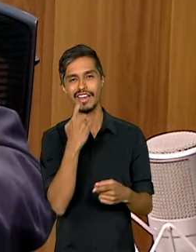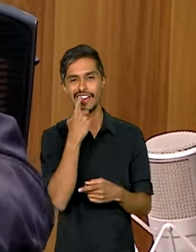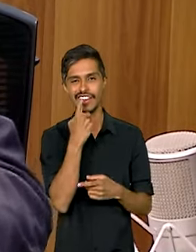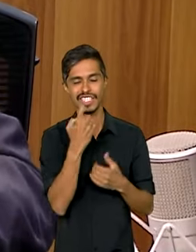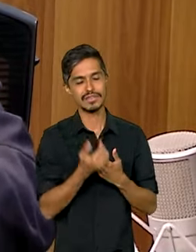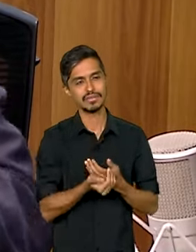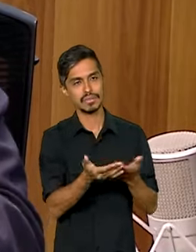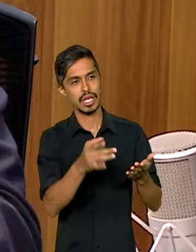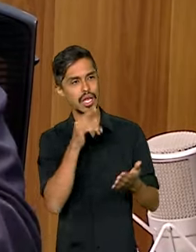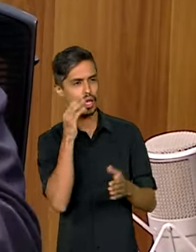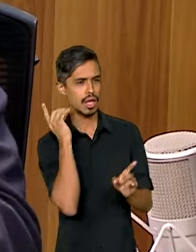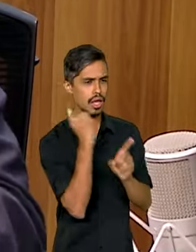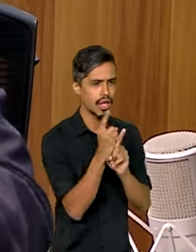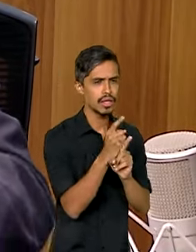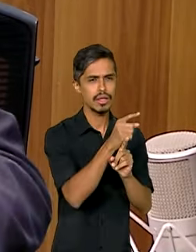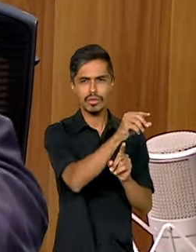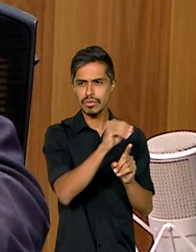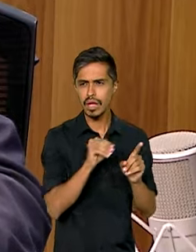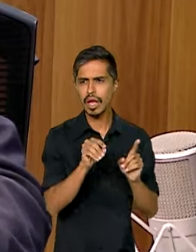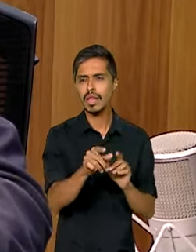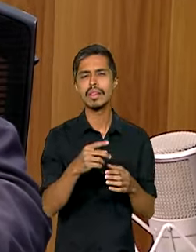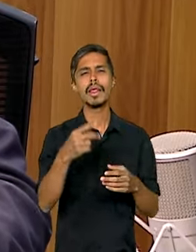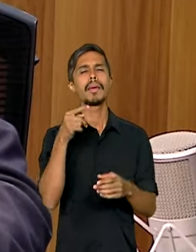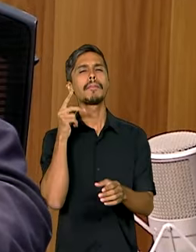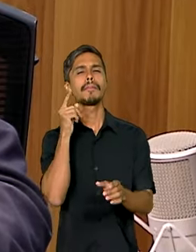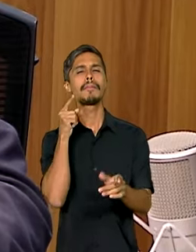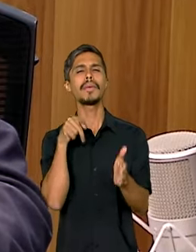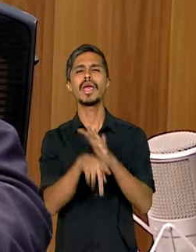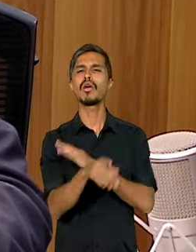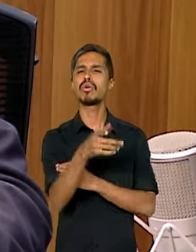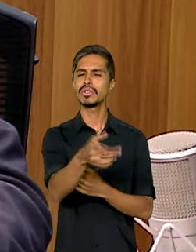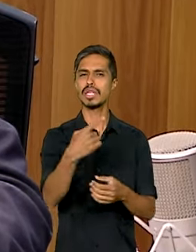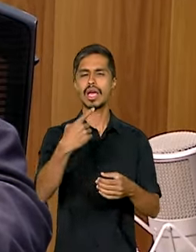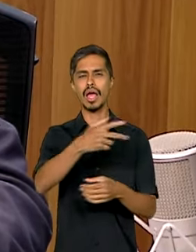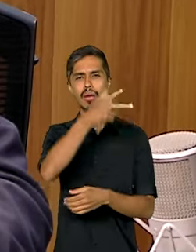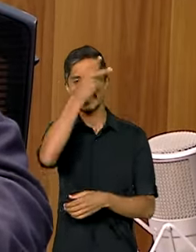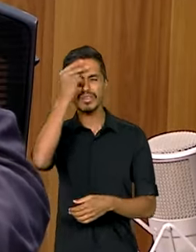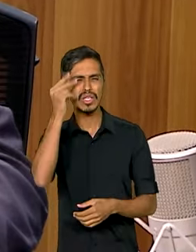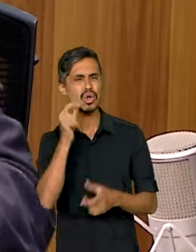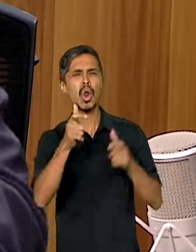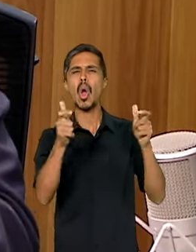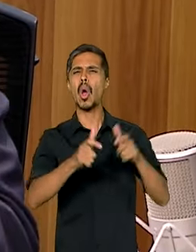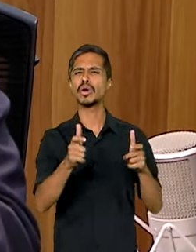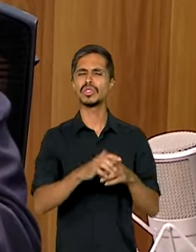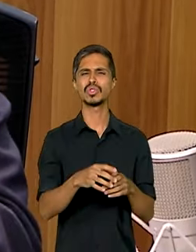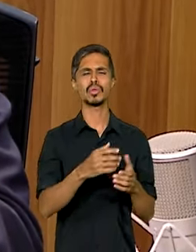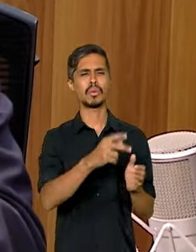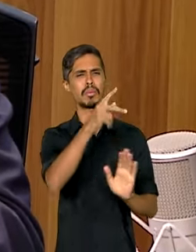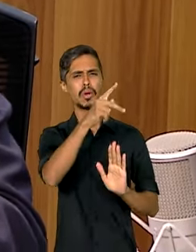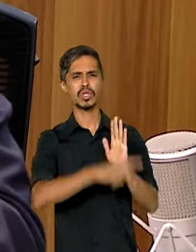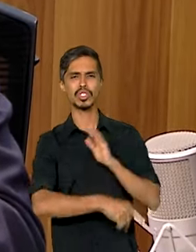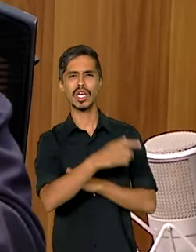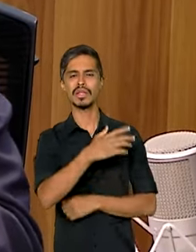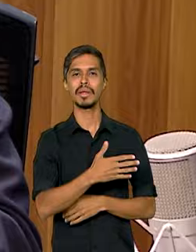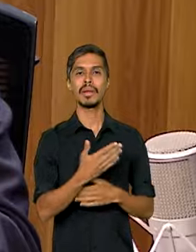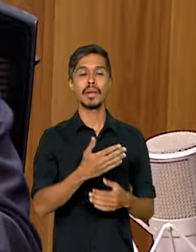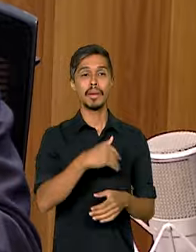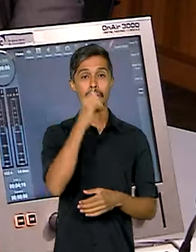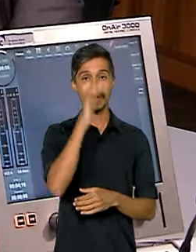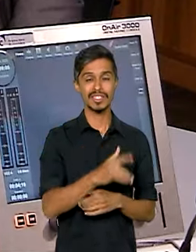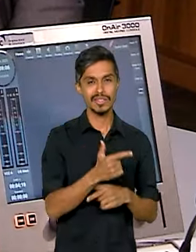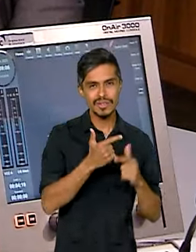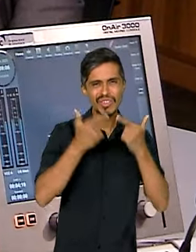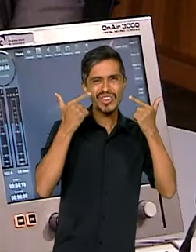localiza vai na prefeitura Onde é que estão funcionando as equipes aqui né do do programa Brasil